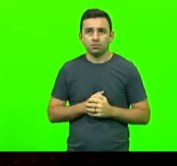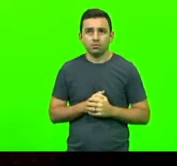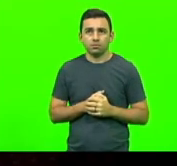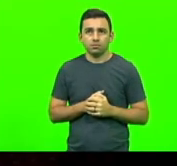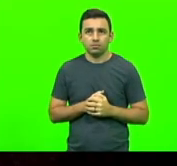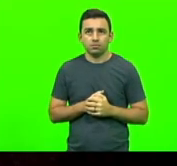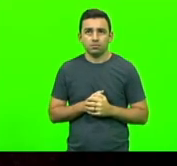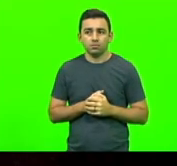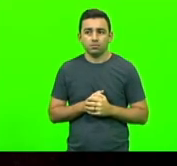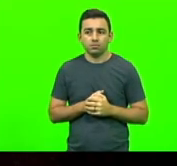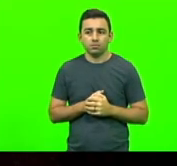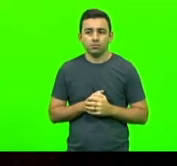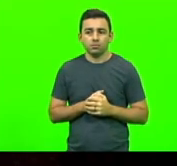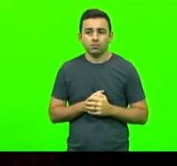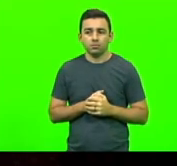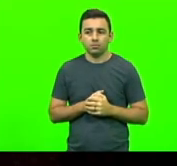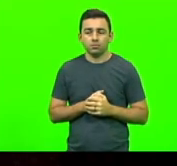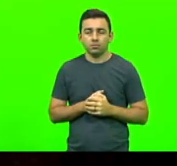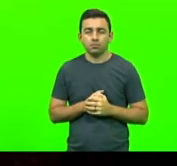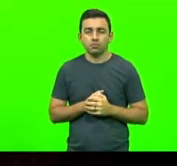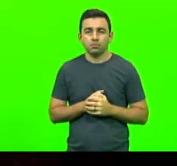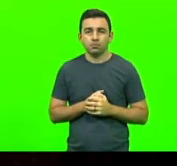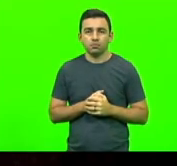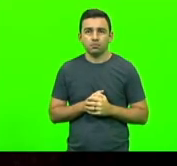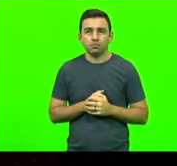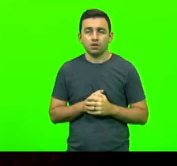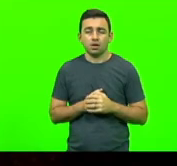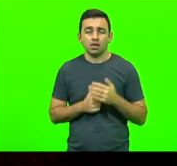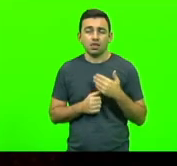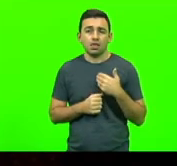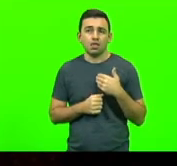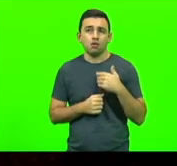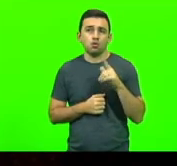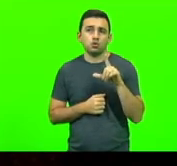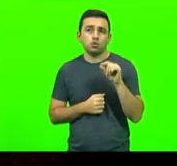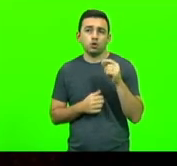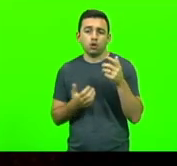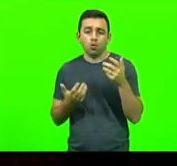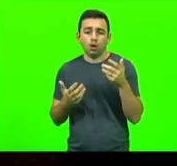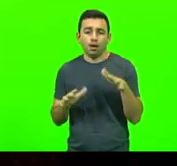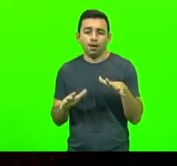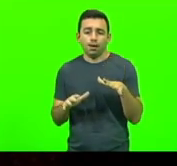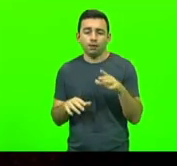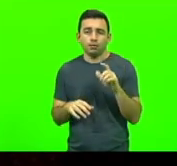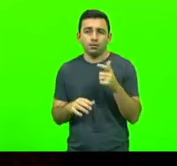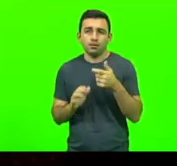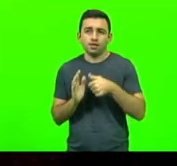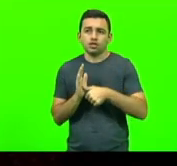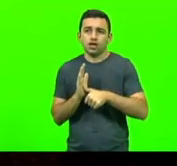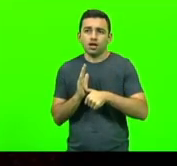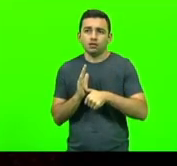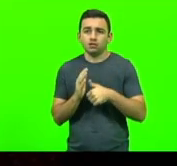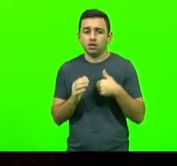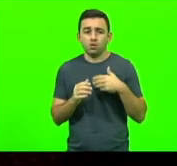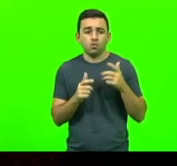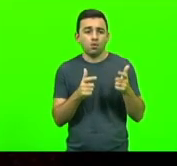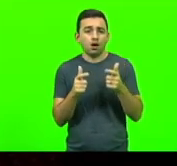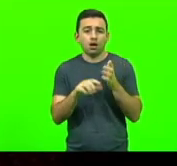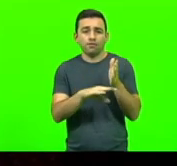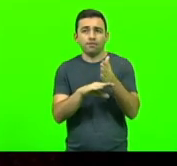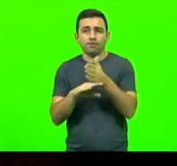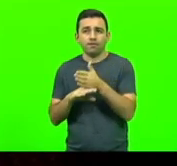com o deputado Zé Milton Schaefer. É opção. Se eu não quero tirar a minha carteira de identidade, não vou poder frequentar alguns lugares em que eu tenho